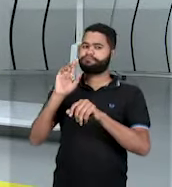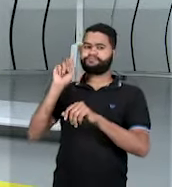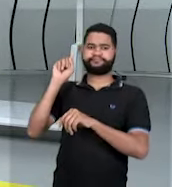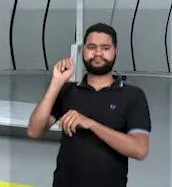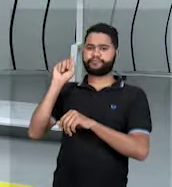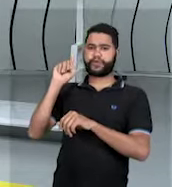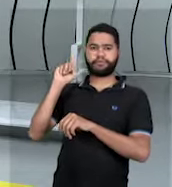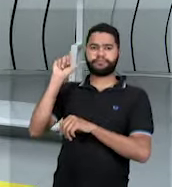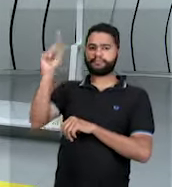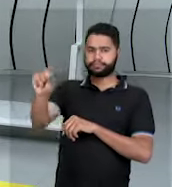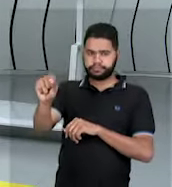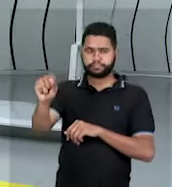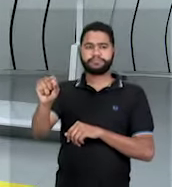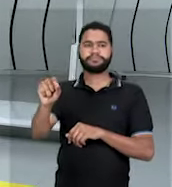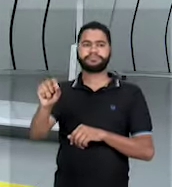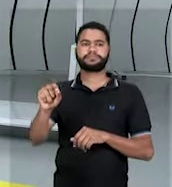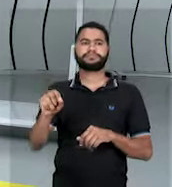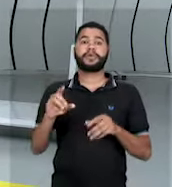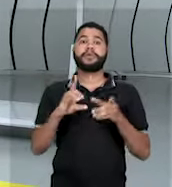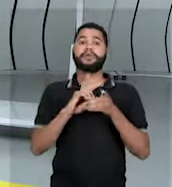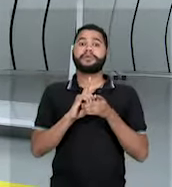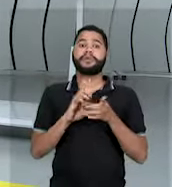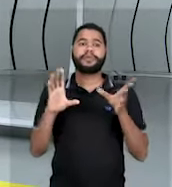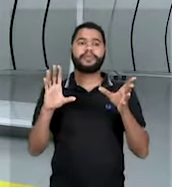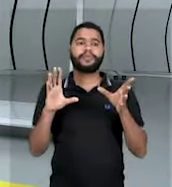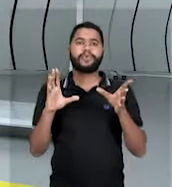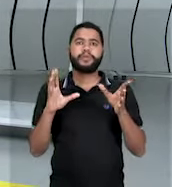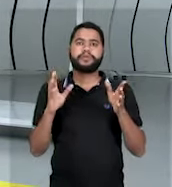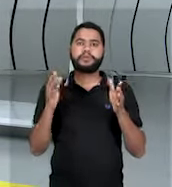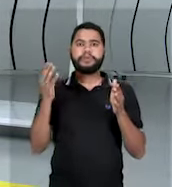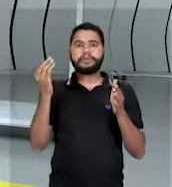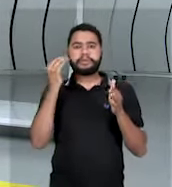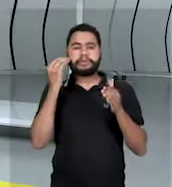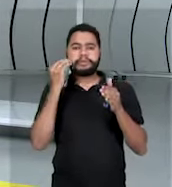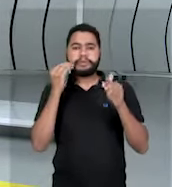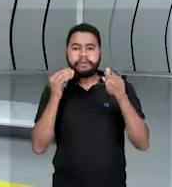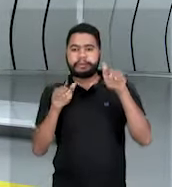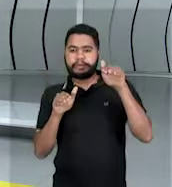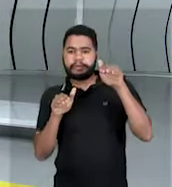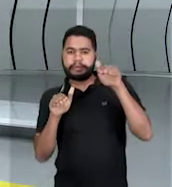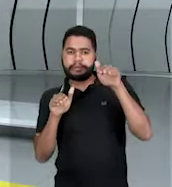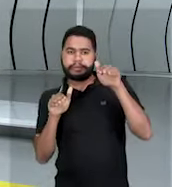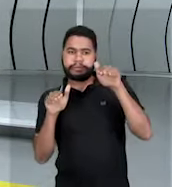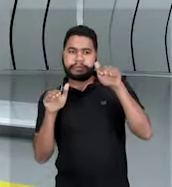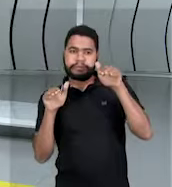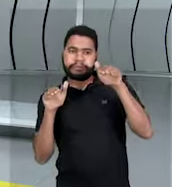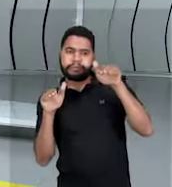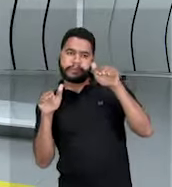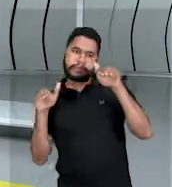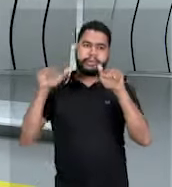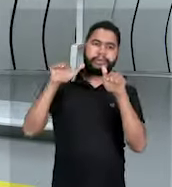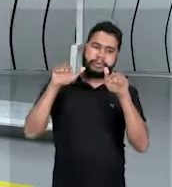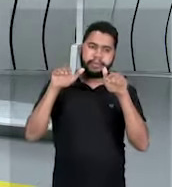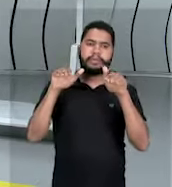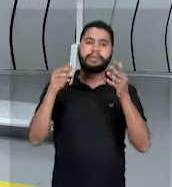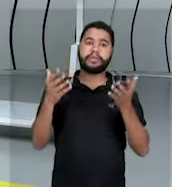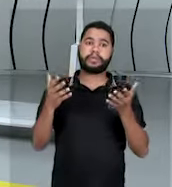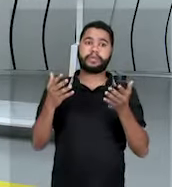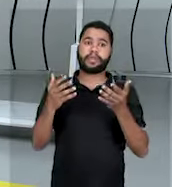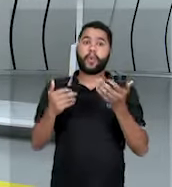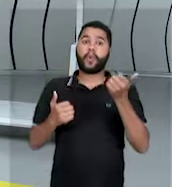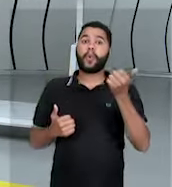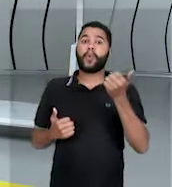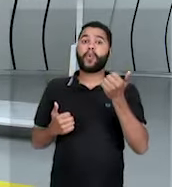presidência da República, e a democracia está sendo restabelecida. Então você vê aí o apoio que esse jornal